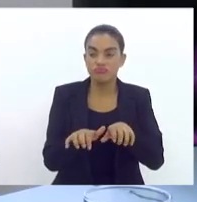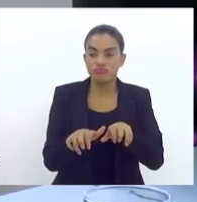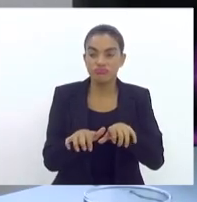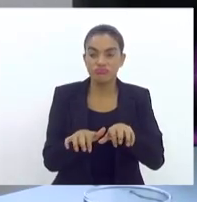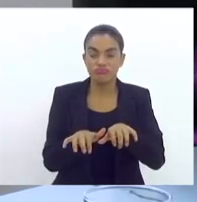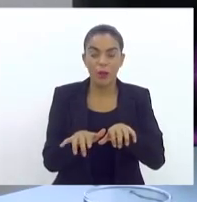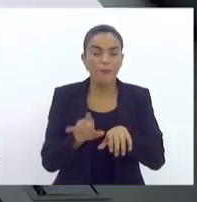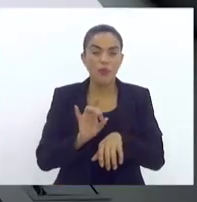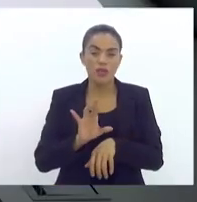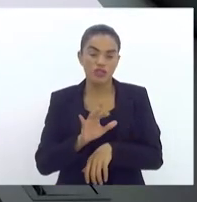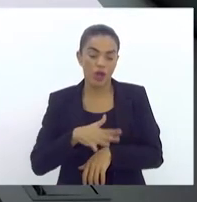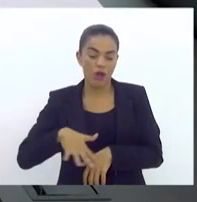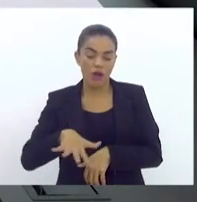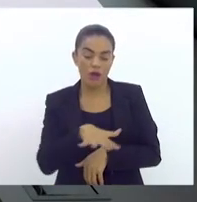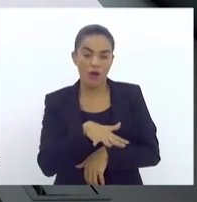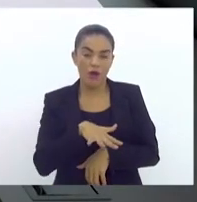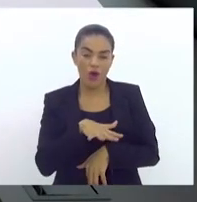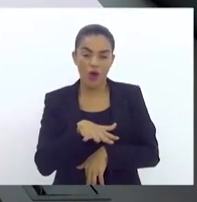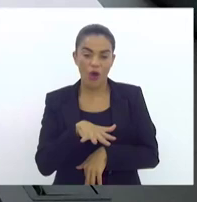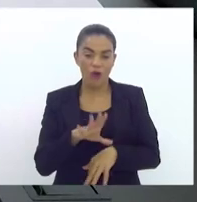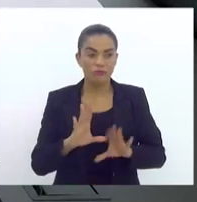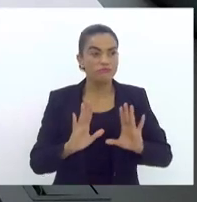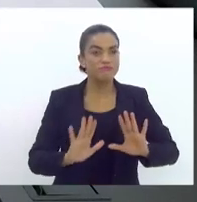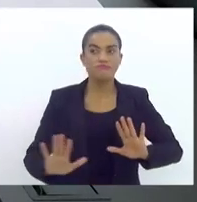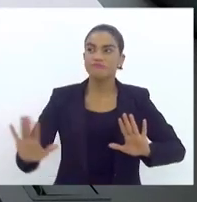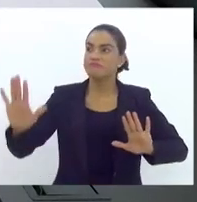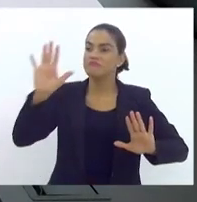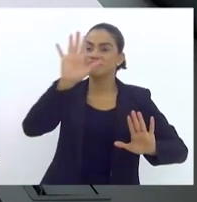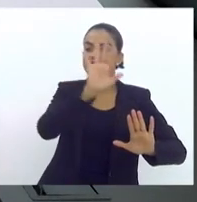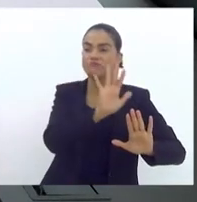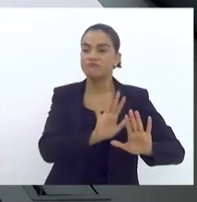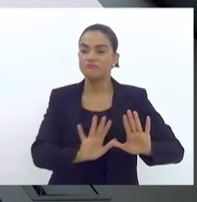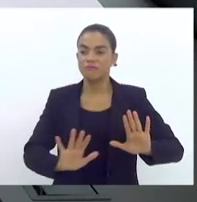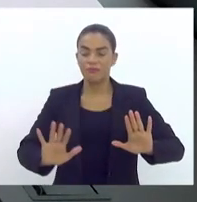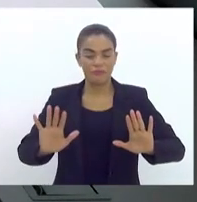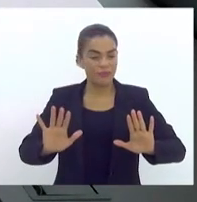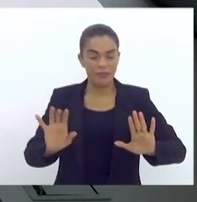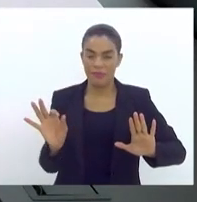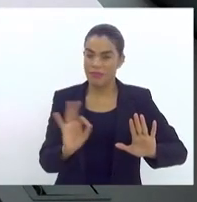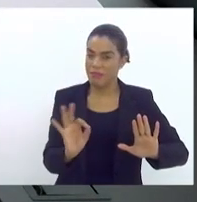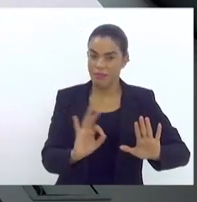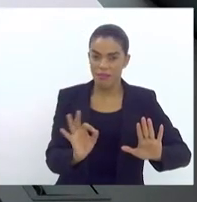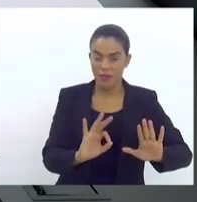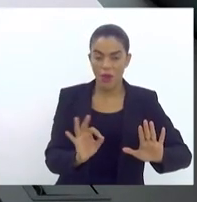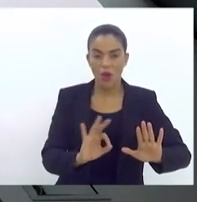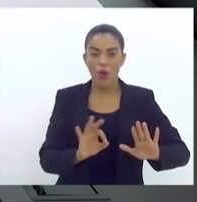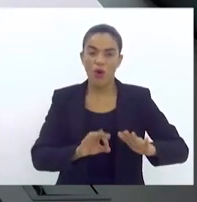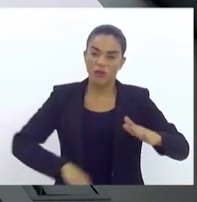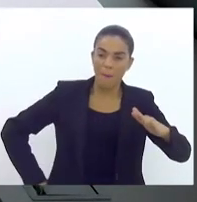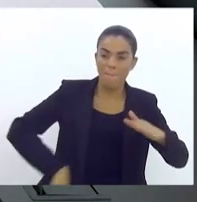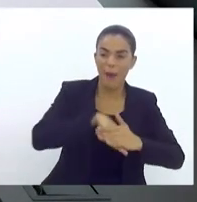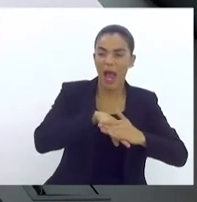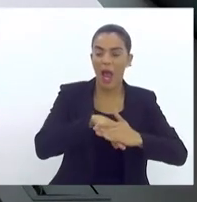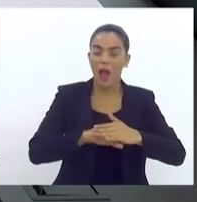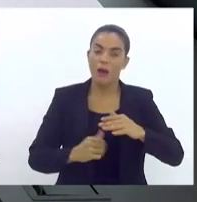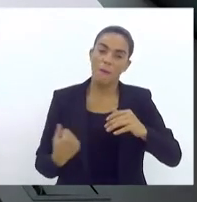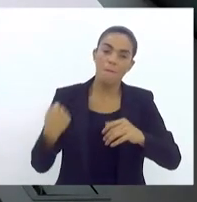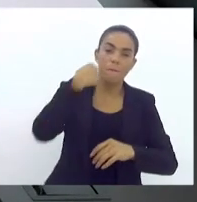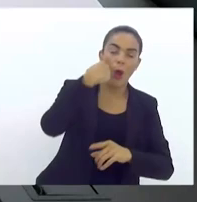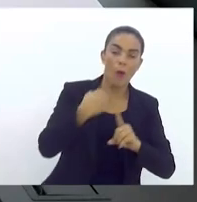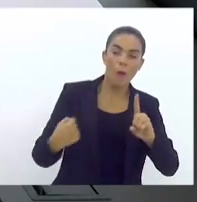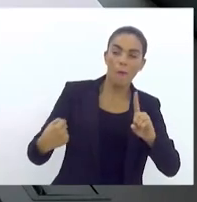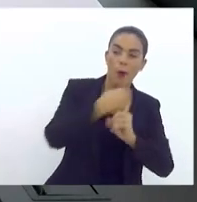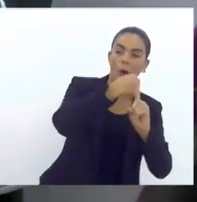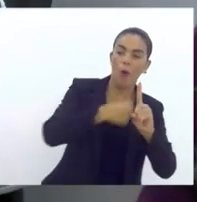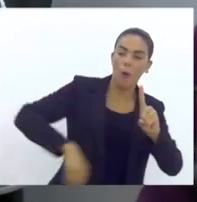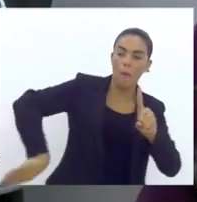não tá Apenas mais no território físico de um chute de um pontapé de um empurrão dentro de casa no meio